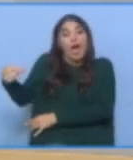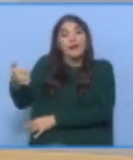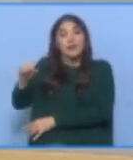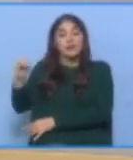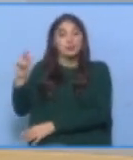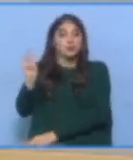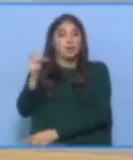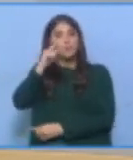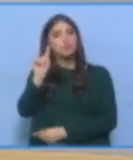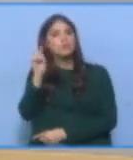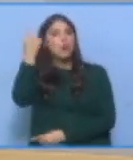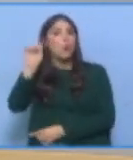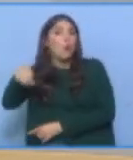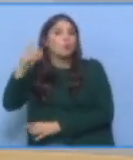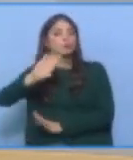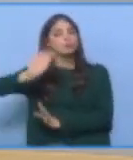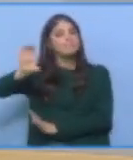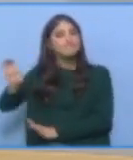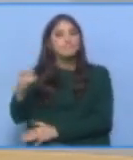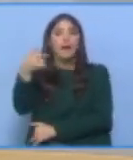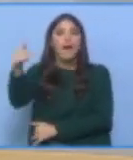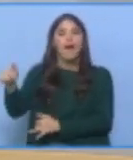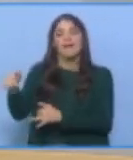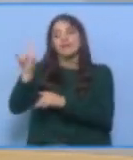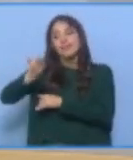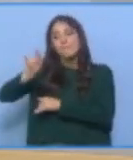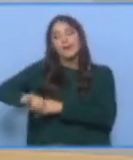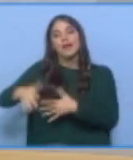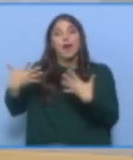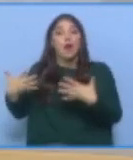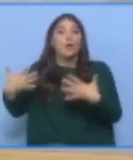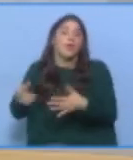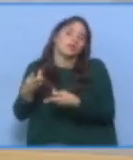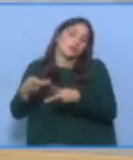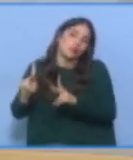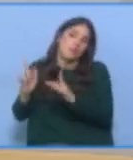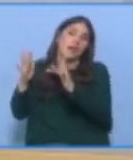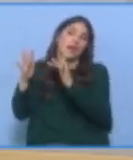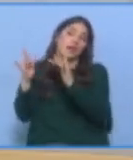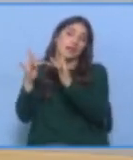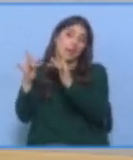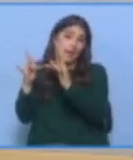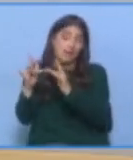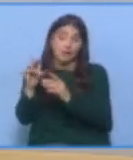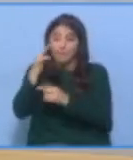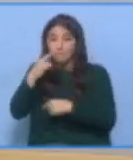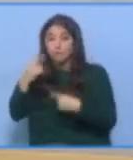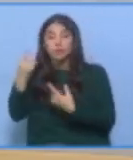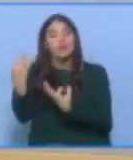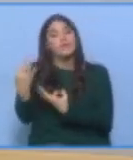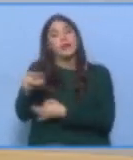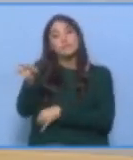outros continentes, há este grande continente que é a internet e a informática para hoje evangelizar, e o Carlo é o